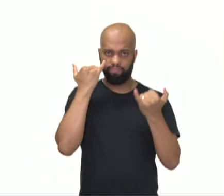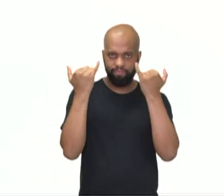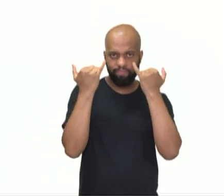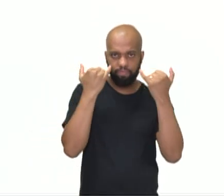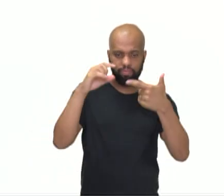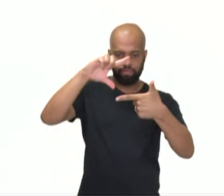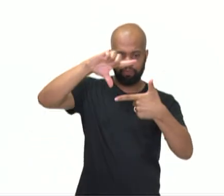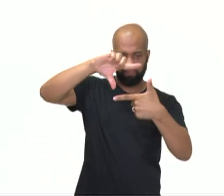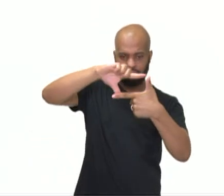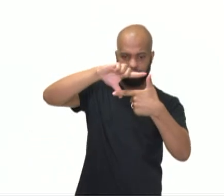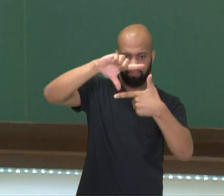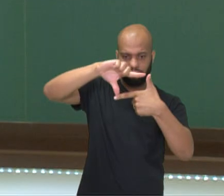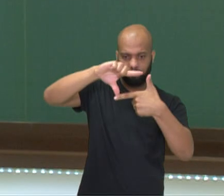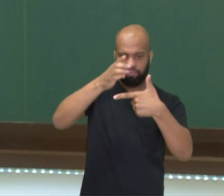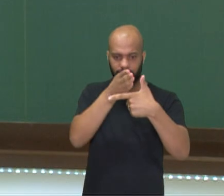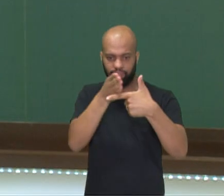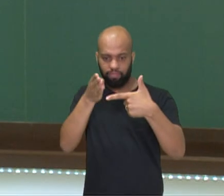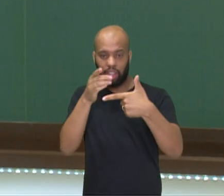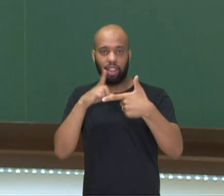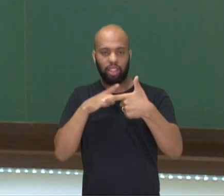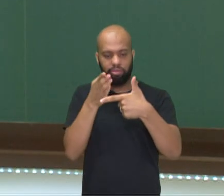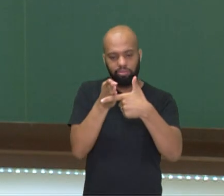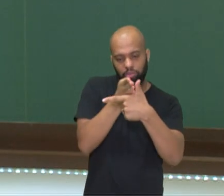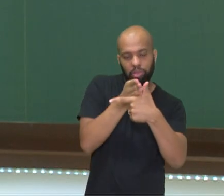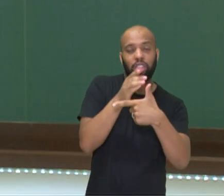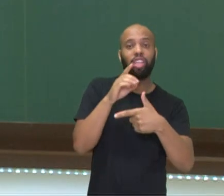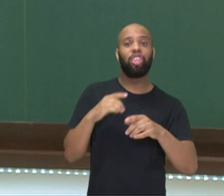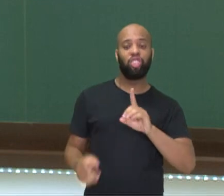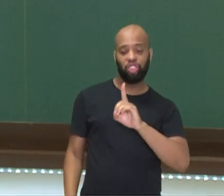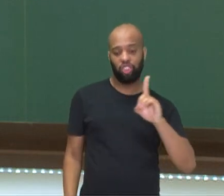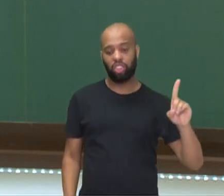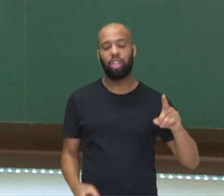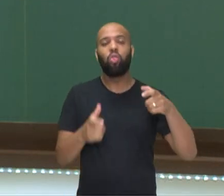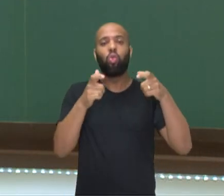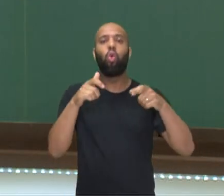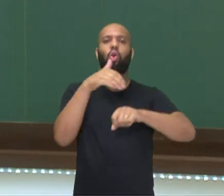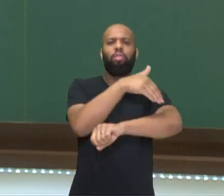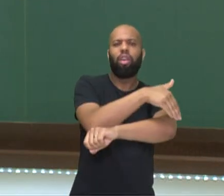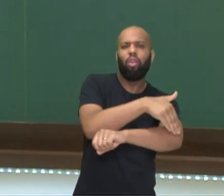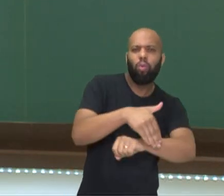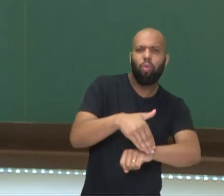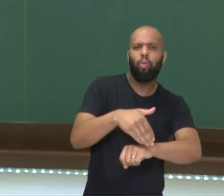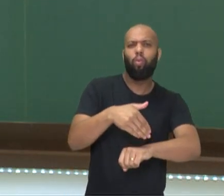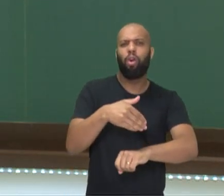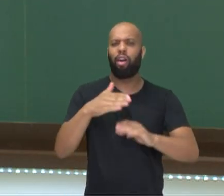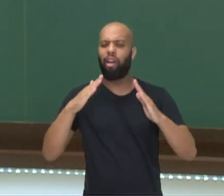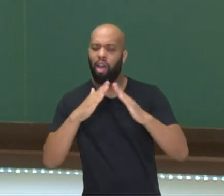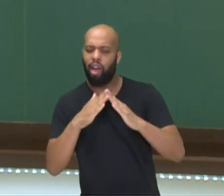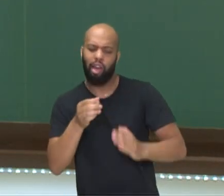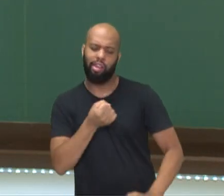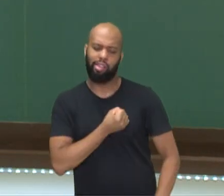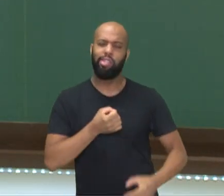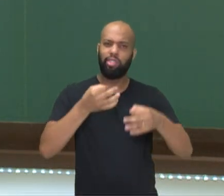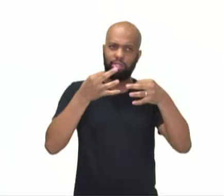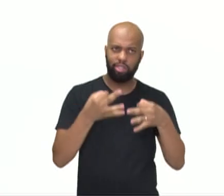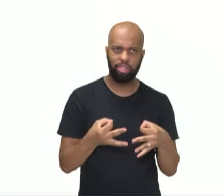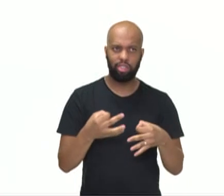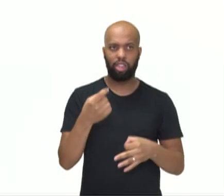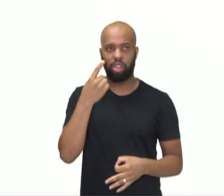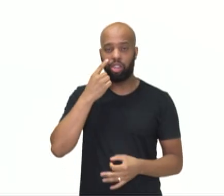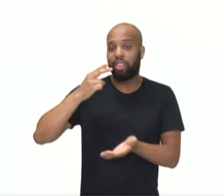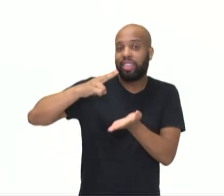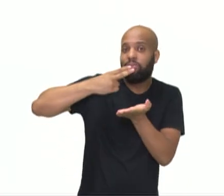essa pessoa. E aqui do lado direito é o endereço dela, tá? Para onde vai chegar. E olha só, o